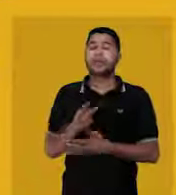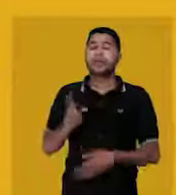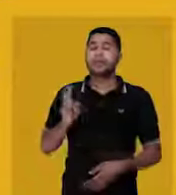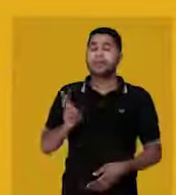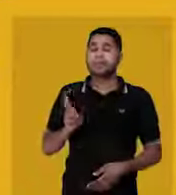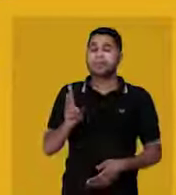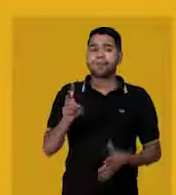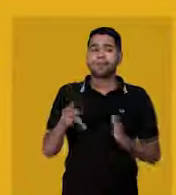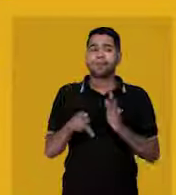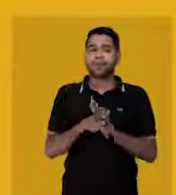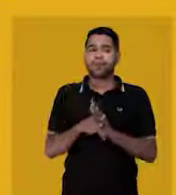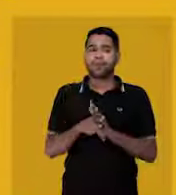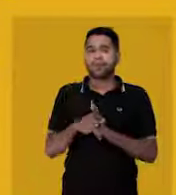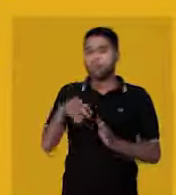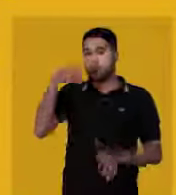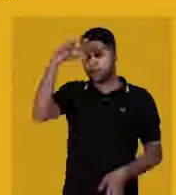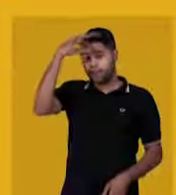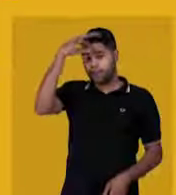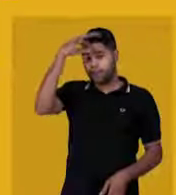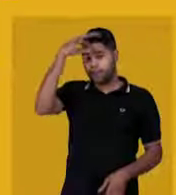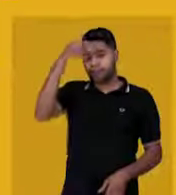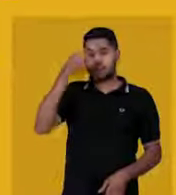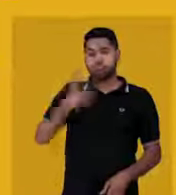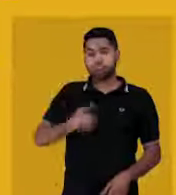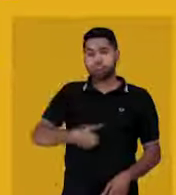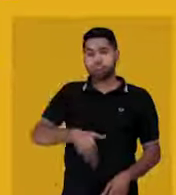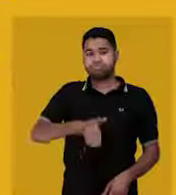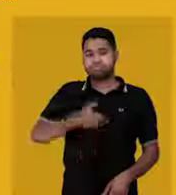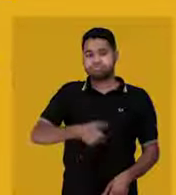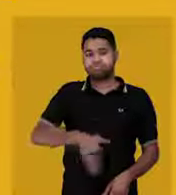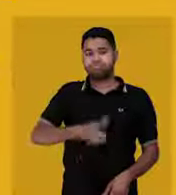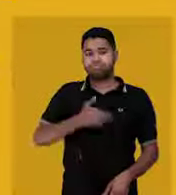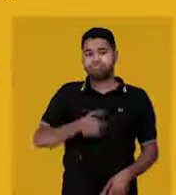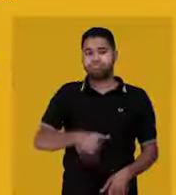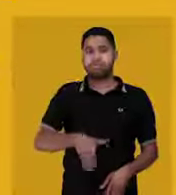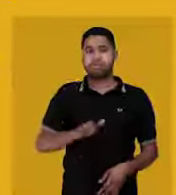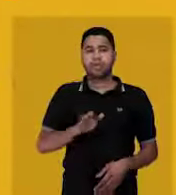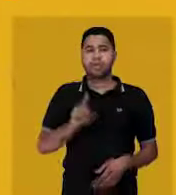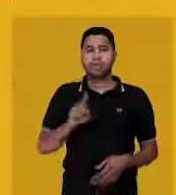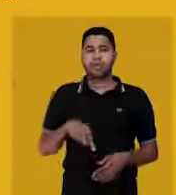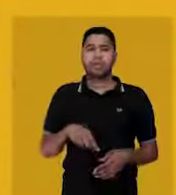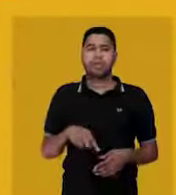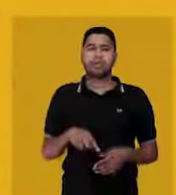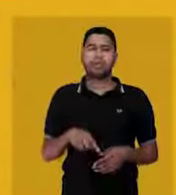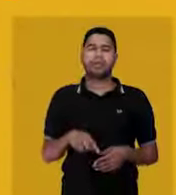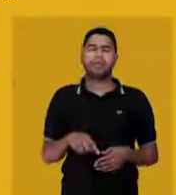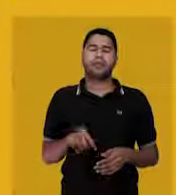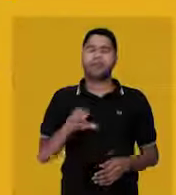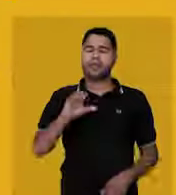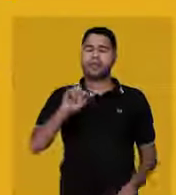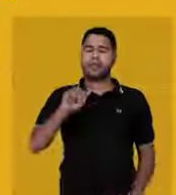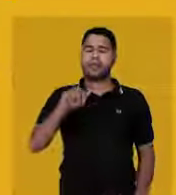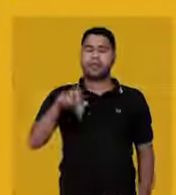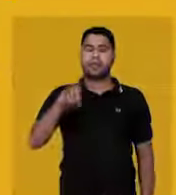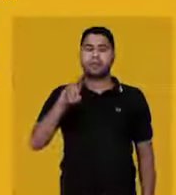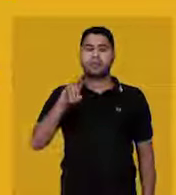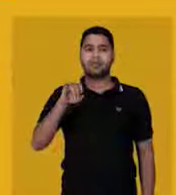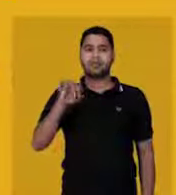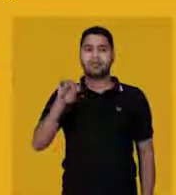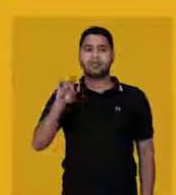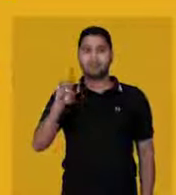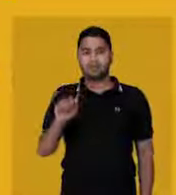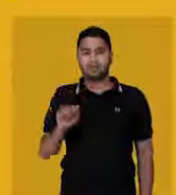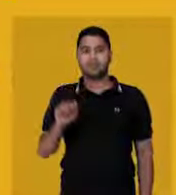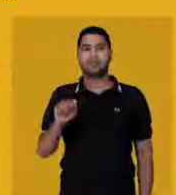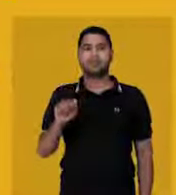corrimento vaginal. O fungo responsável por ela é a Candida albicans. E ela pode